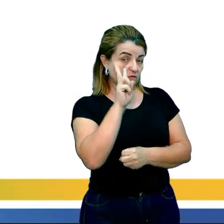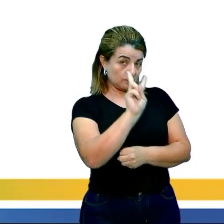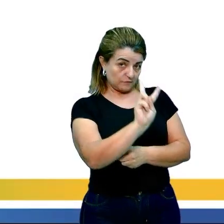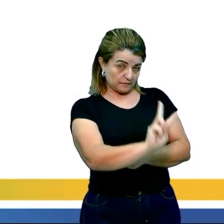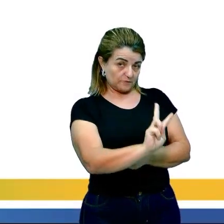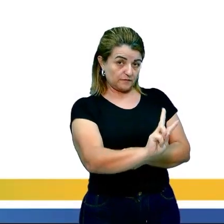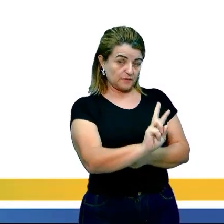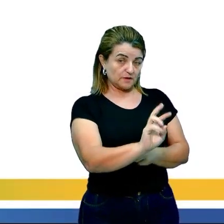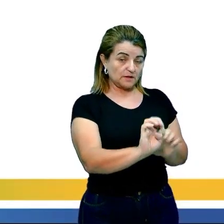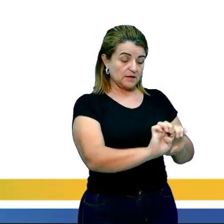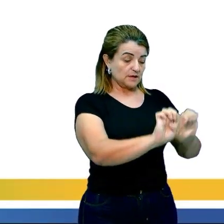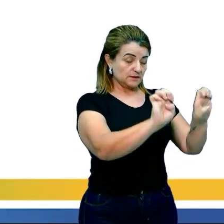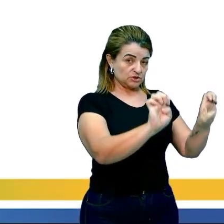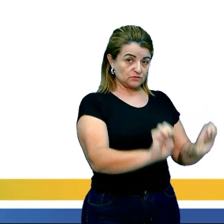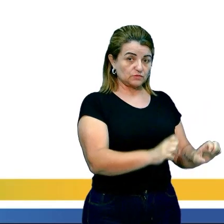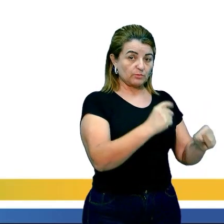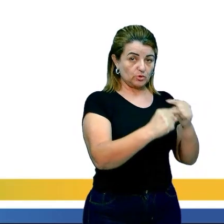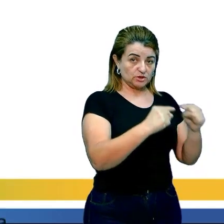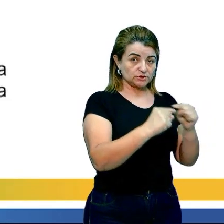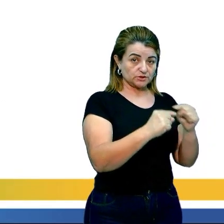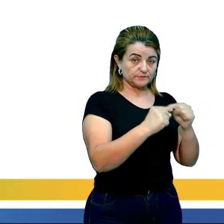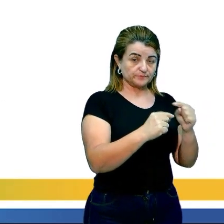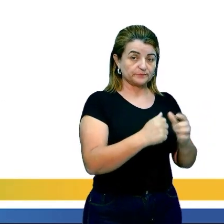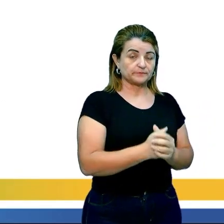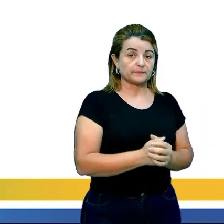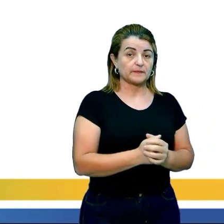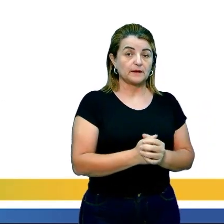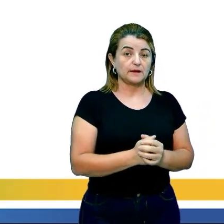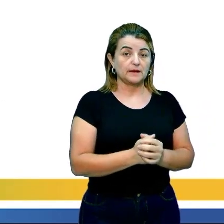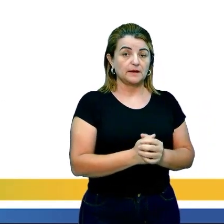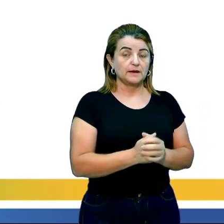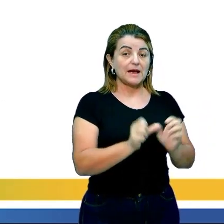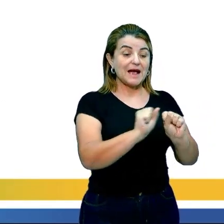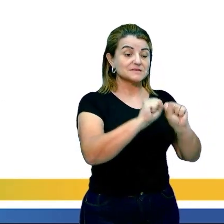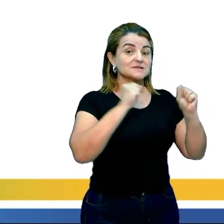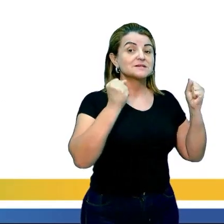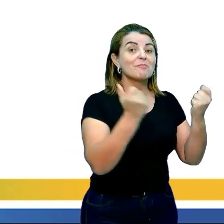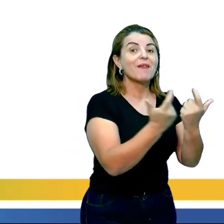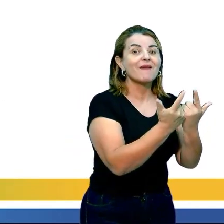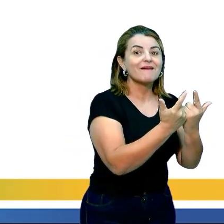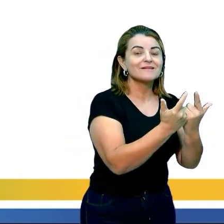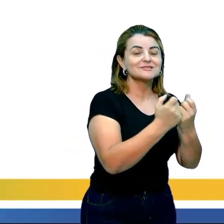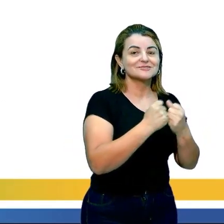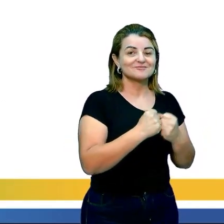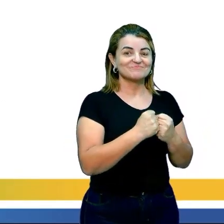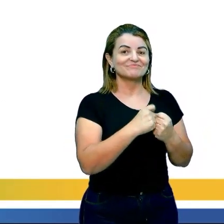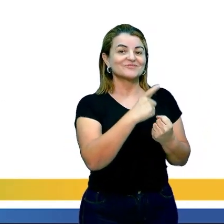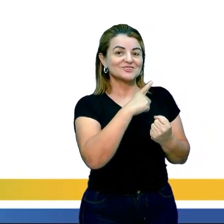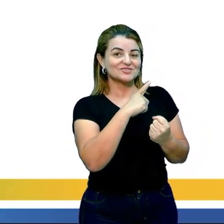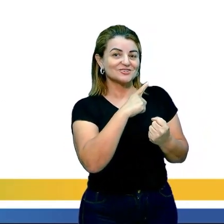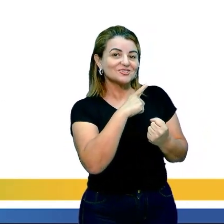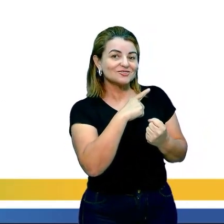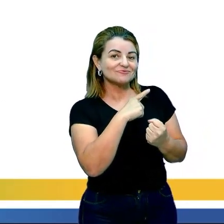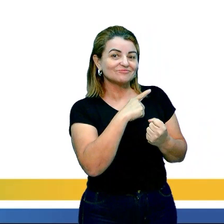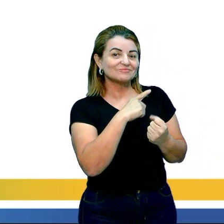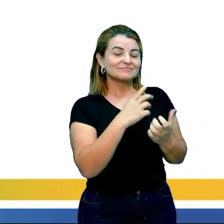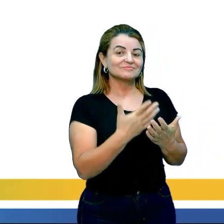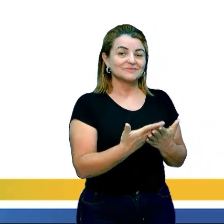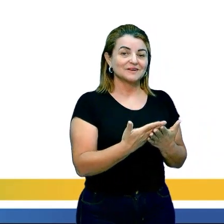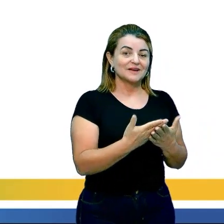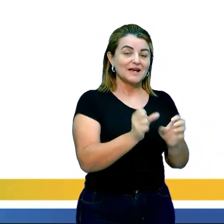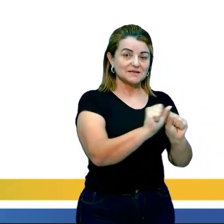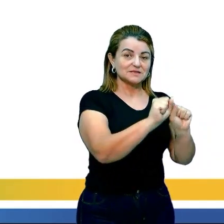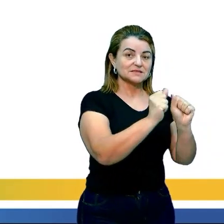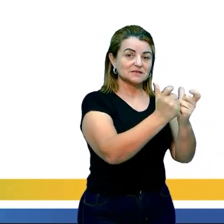ver na estrutura política tem esse né as assembleias que eram que eram feitas essas